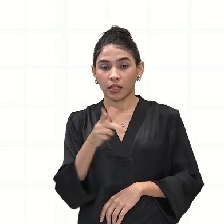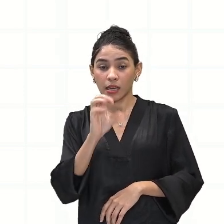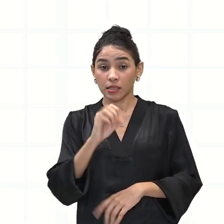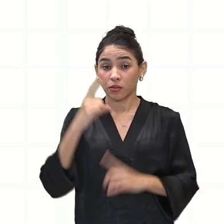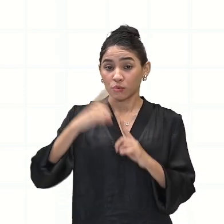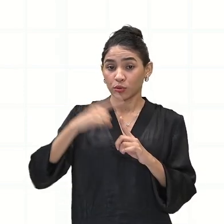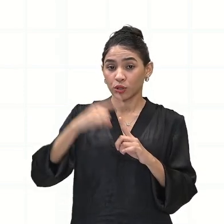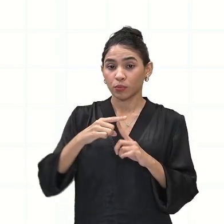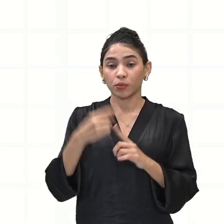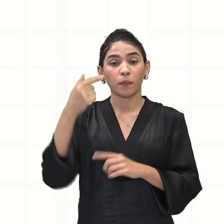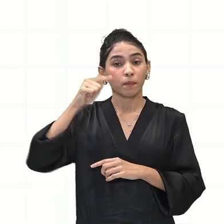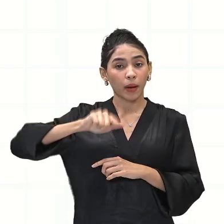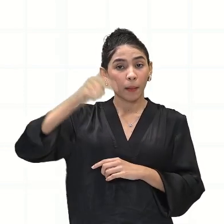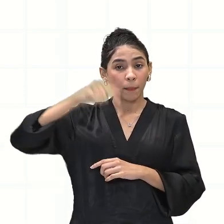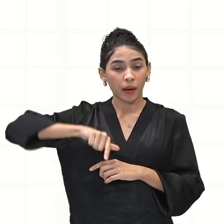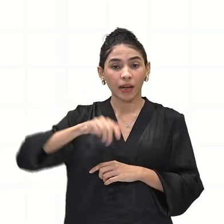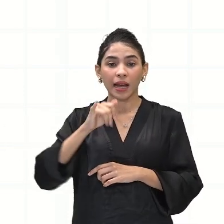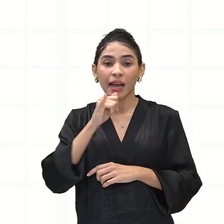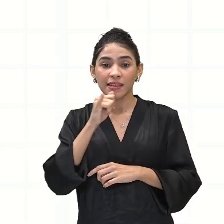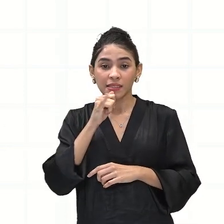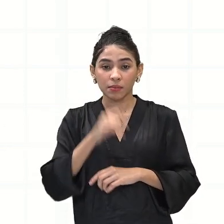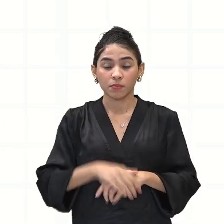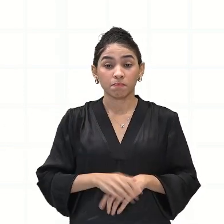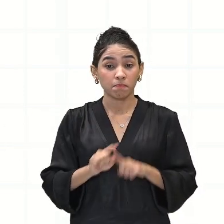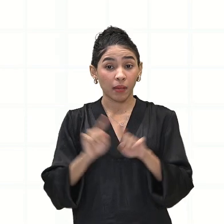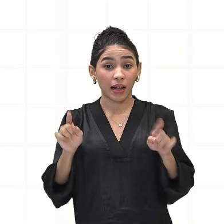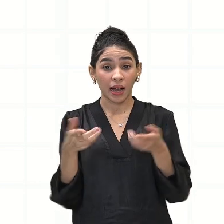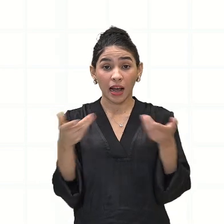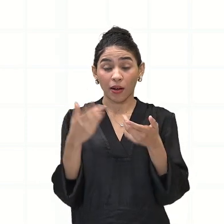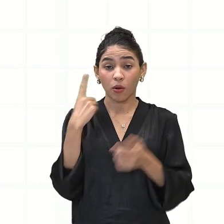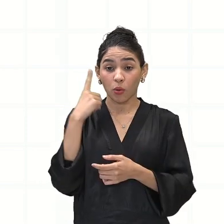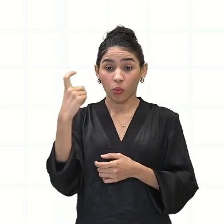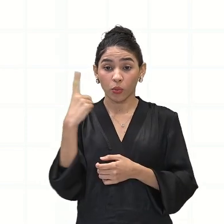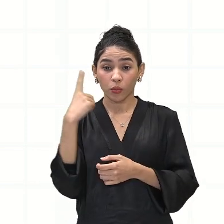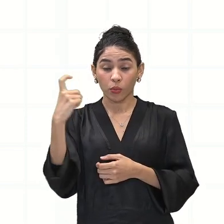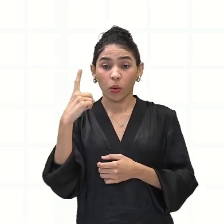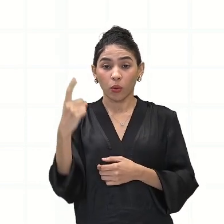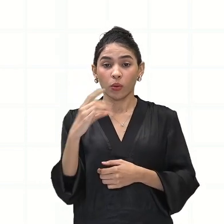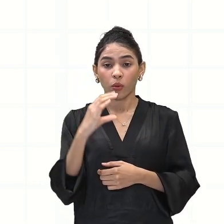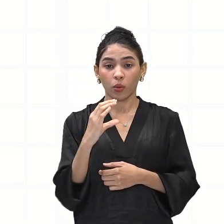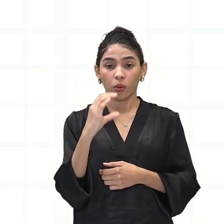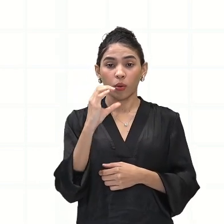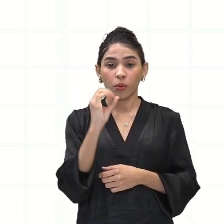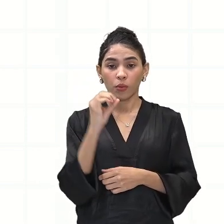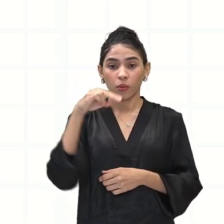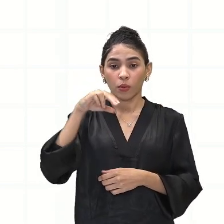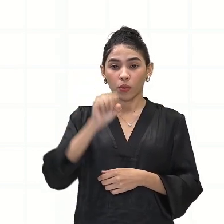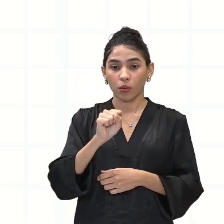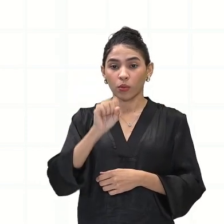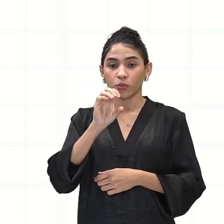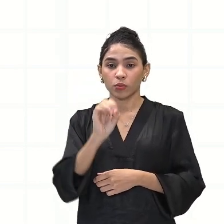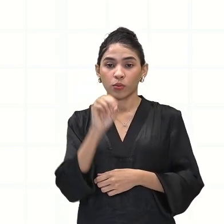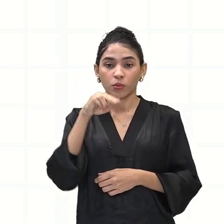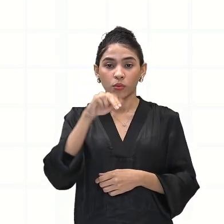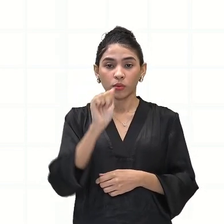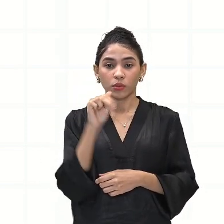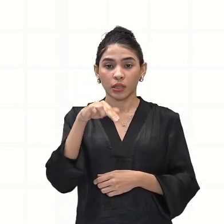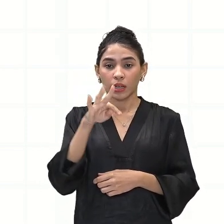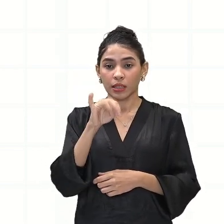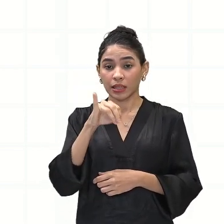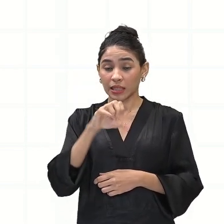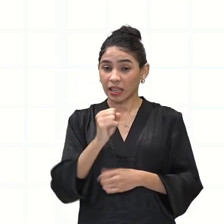consiste na repetição também, só que agora nós temos sons de consoantes, sons consonantais,